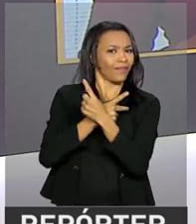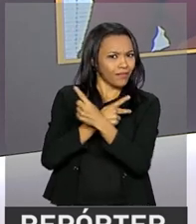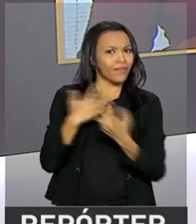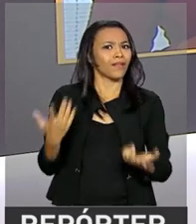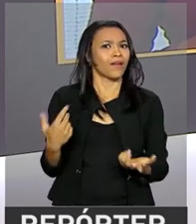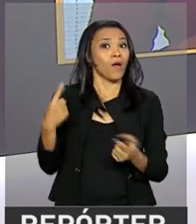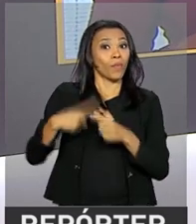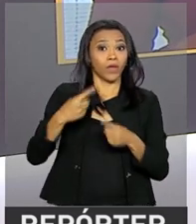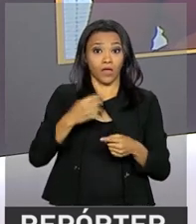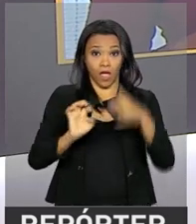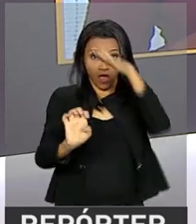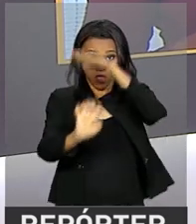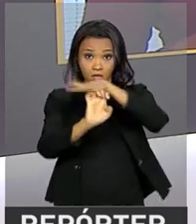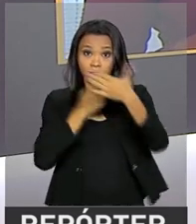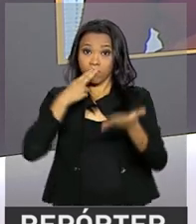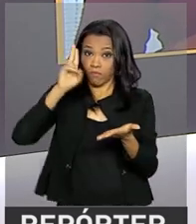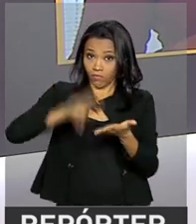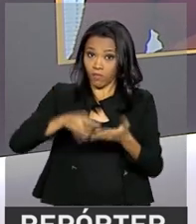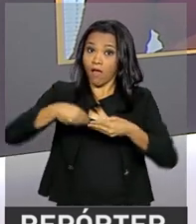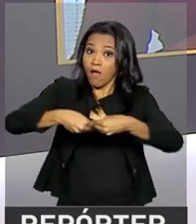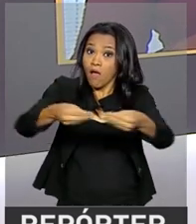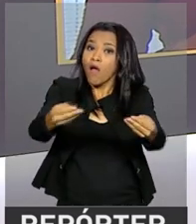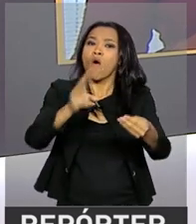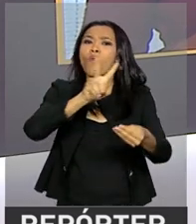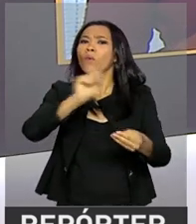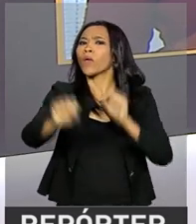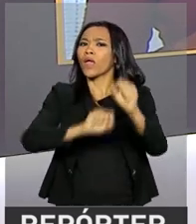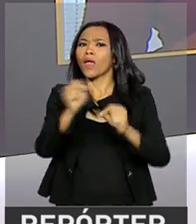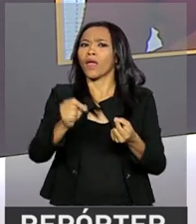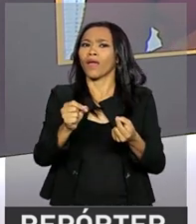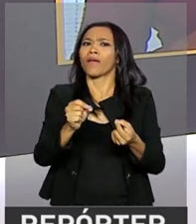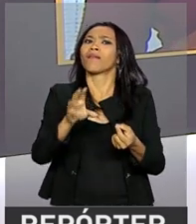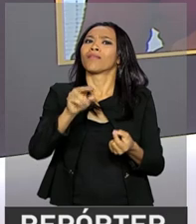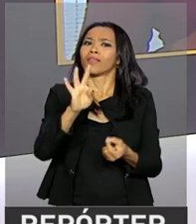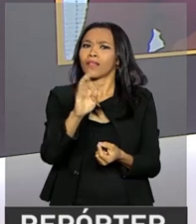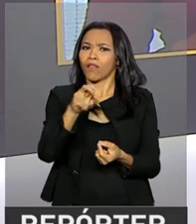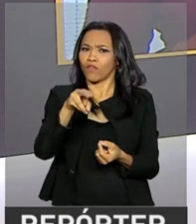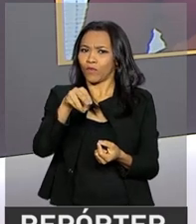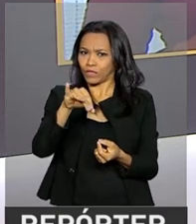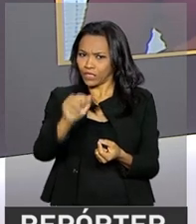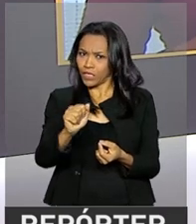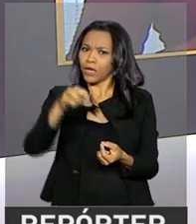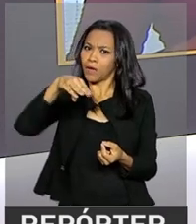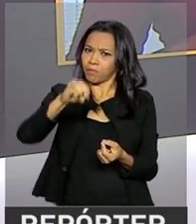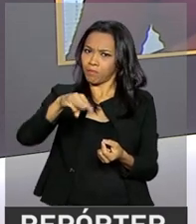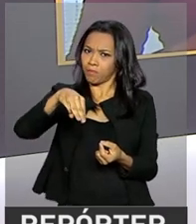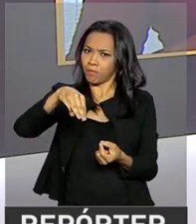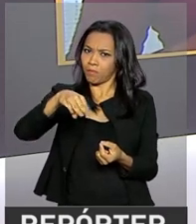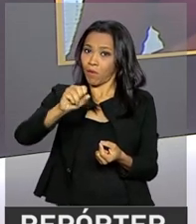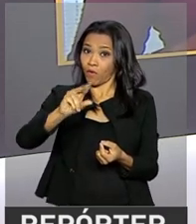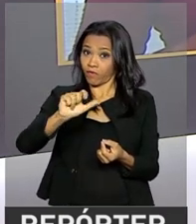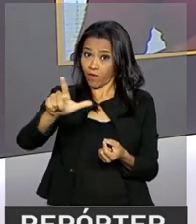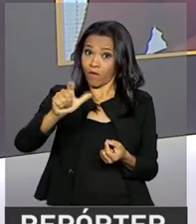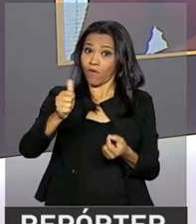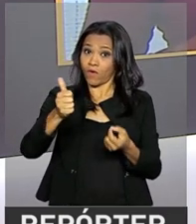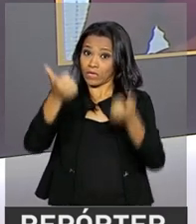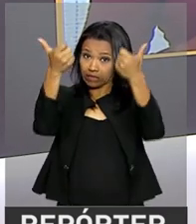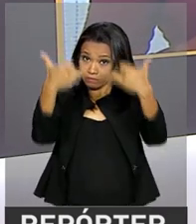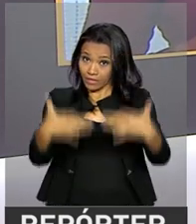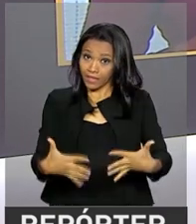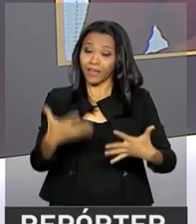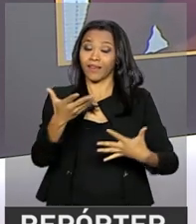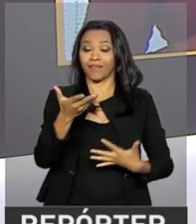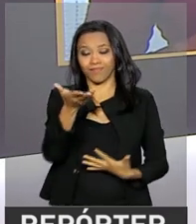porque os Correios vão começar oferecer serviço de telefonia móvel quem vai explicar explicar essa história pra gente é o repórter